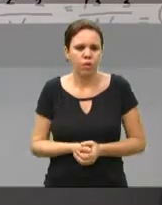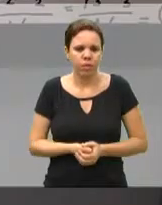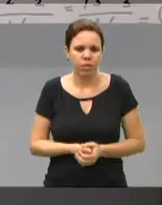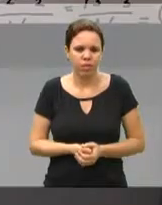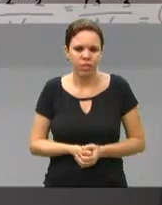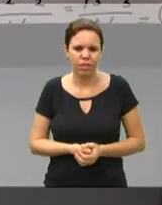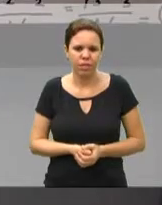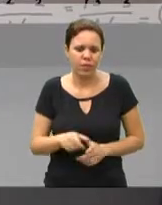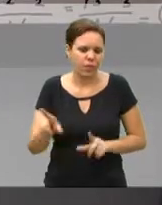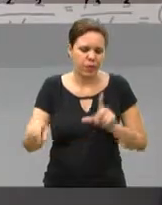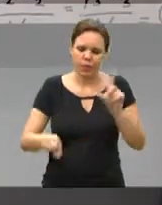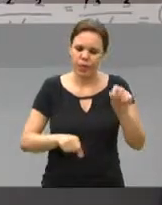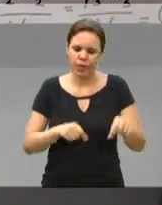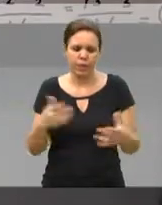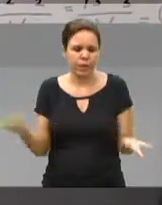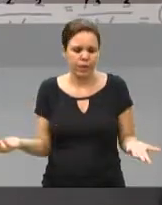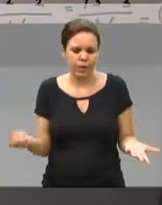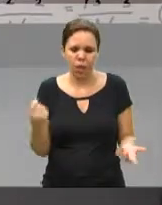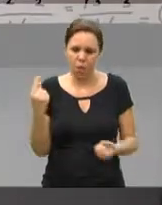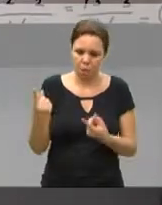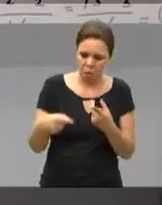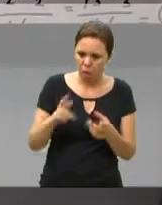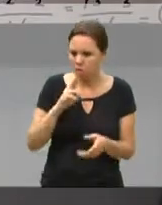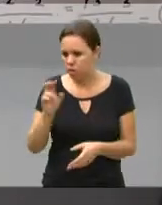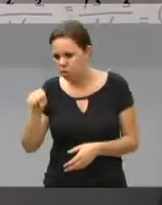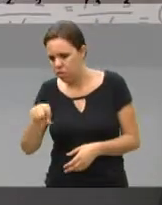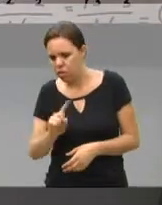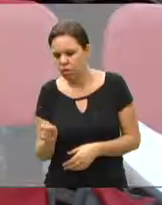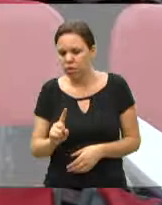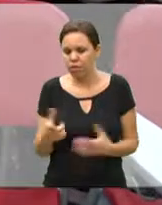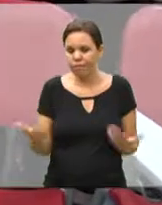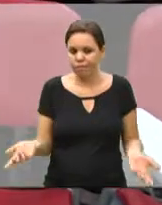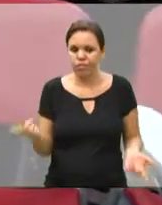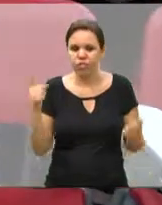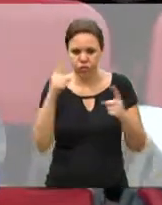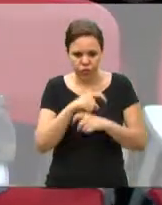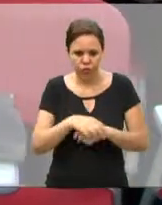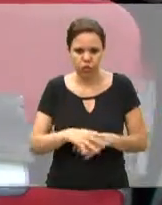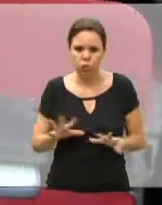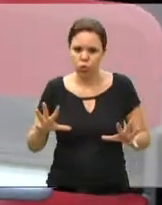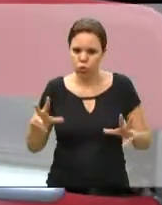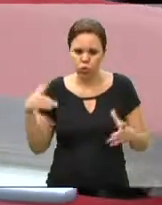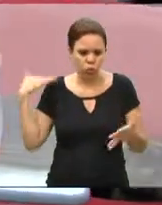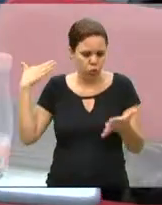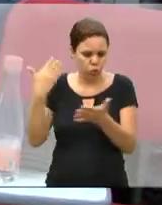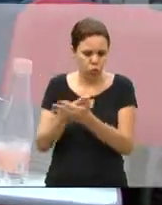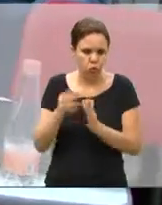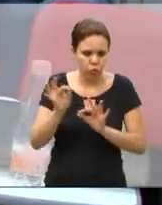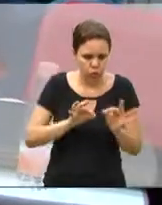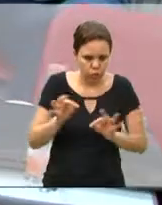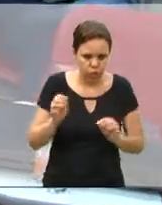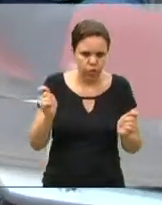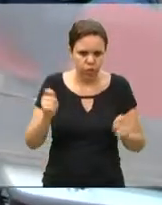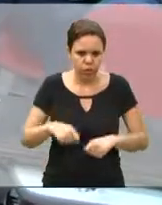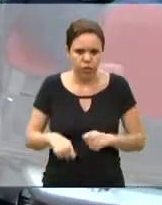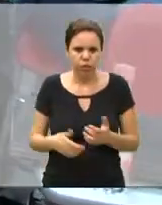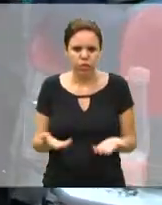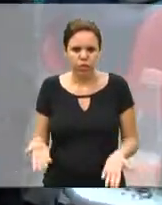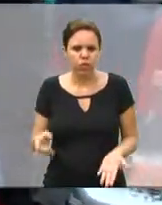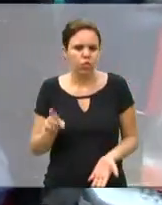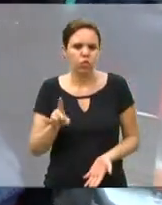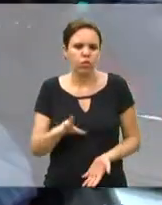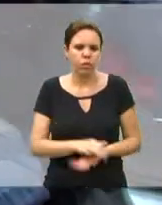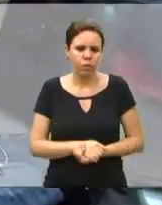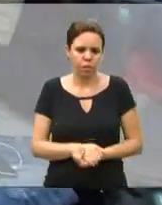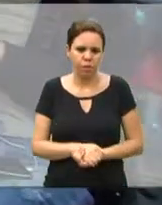não dá para você escolher temas para você priorizar nesse momento, né? Então é todo um histórico de preparação que está ali, né? Não é